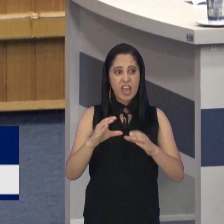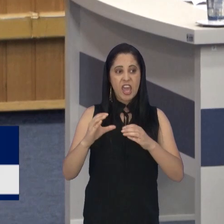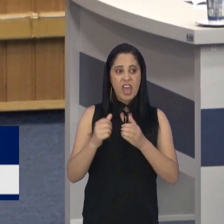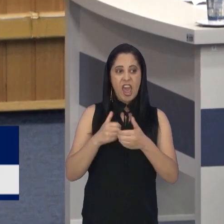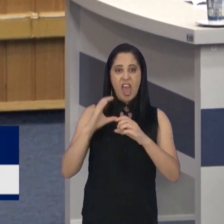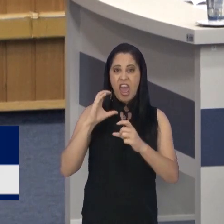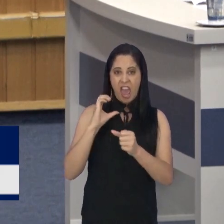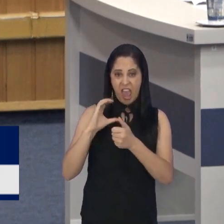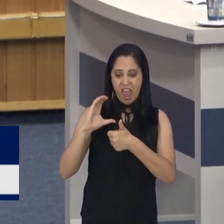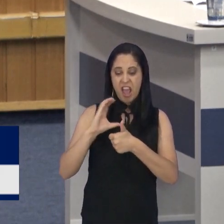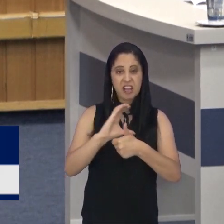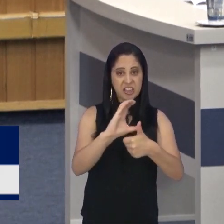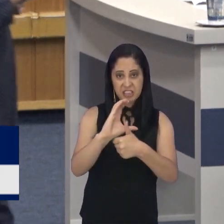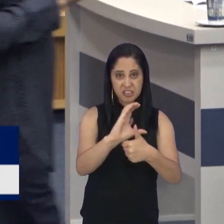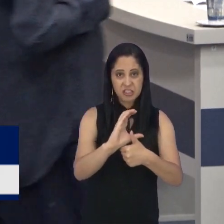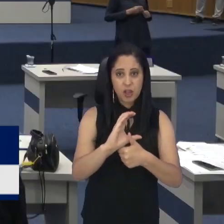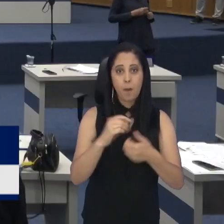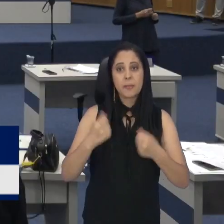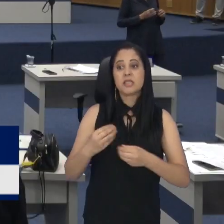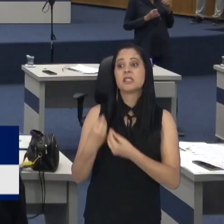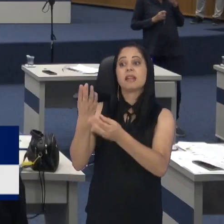SMC. vereador Dr. José Cláudio.